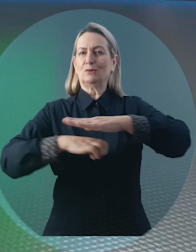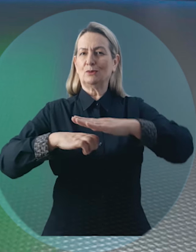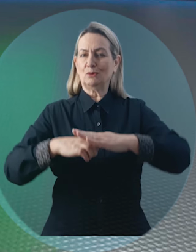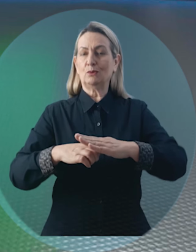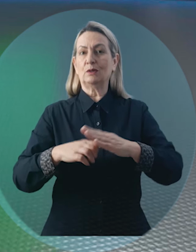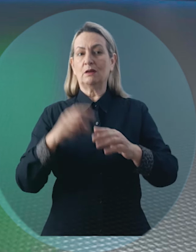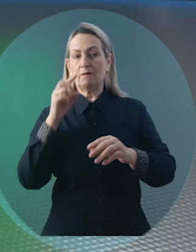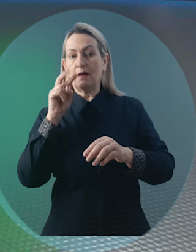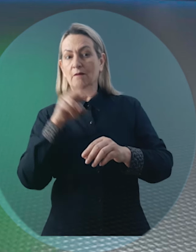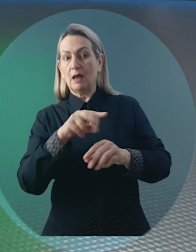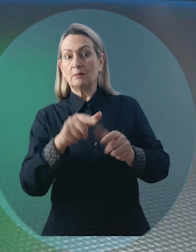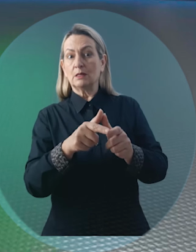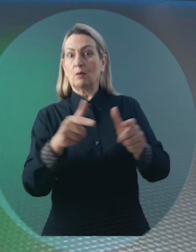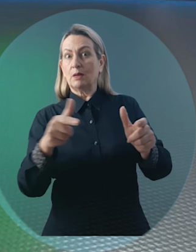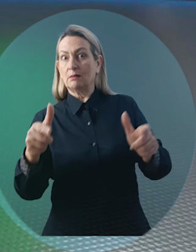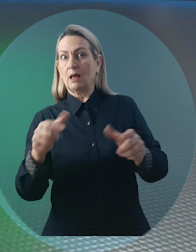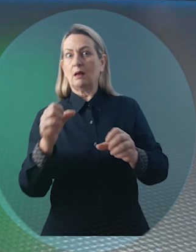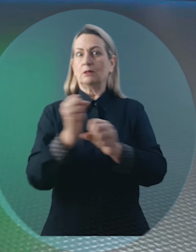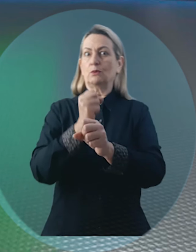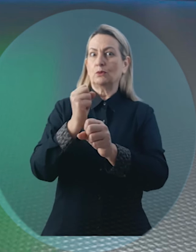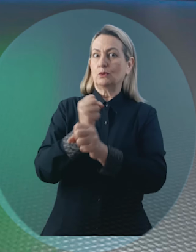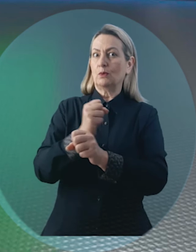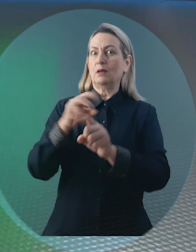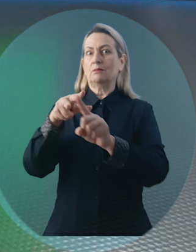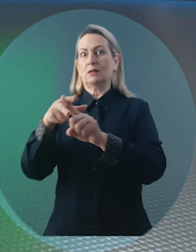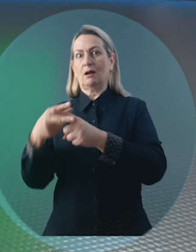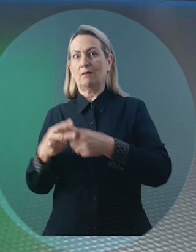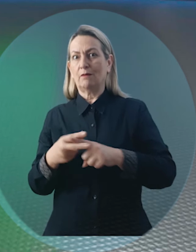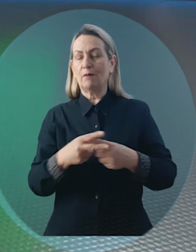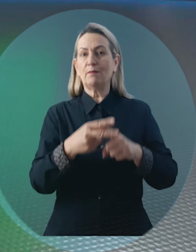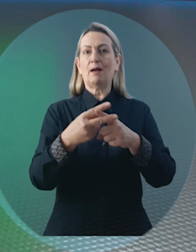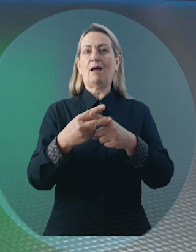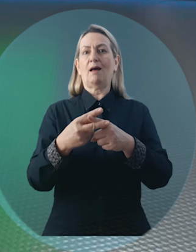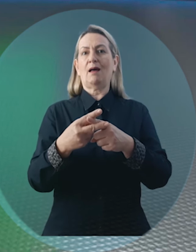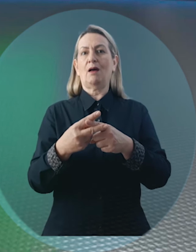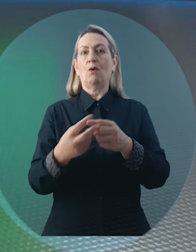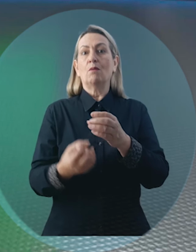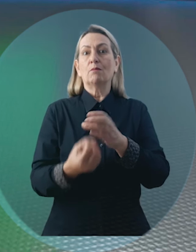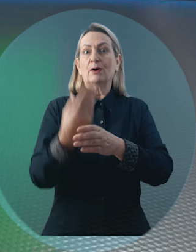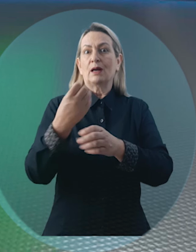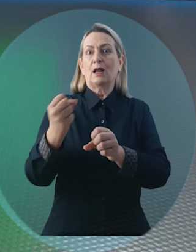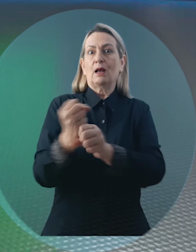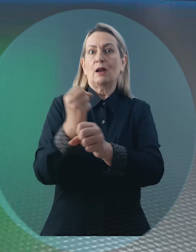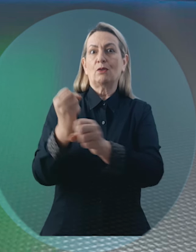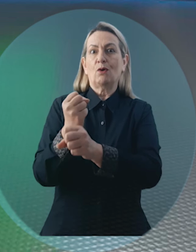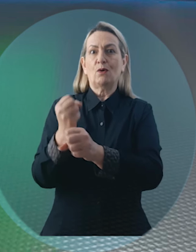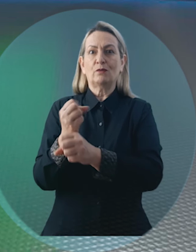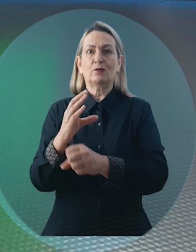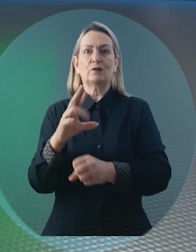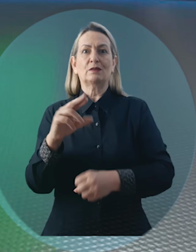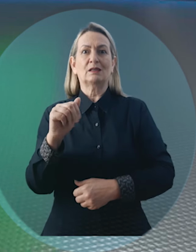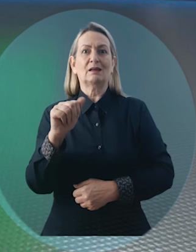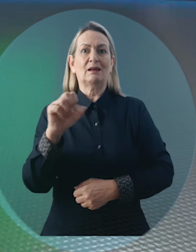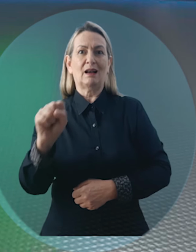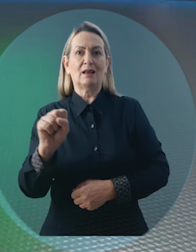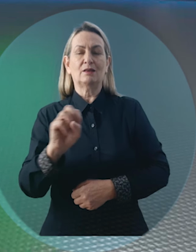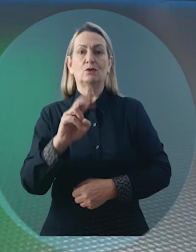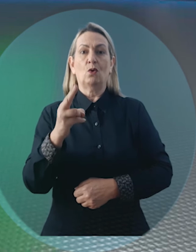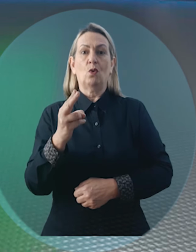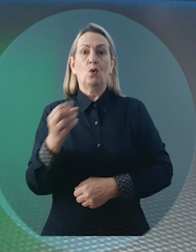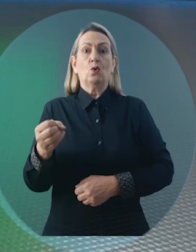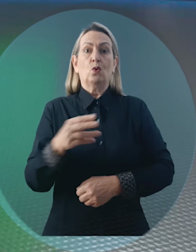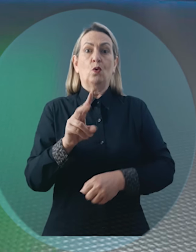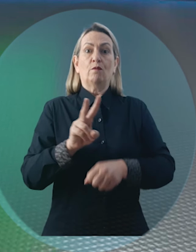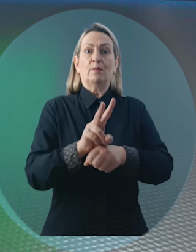né então você vai prever a construção da unidade ampliação da unidade a implantação de unidades novas novos